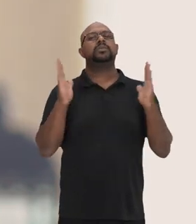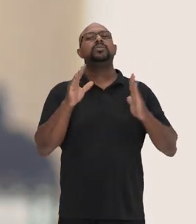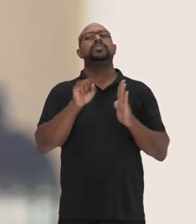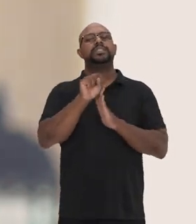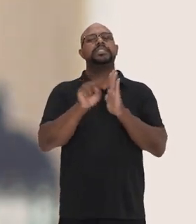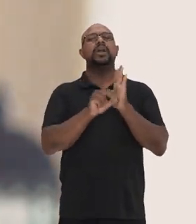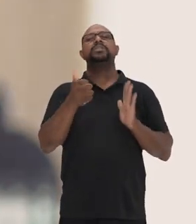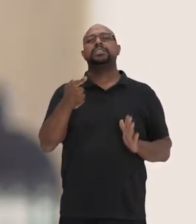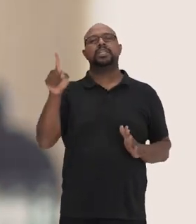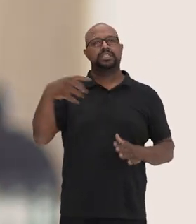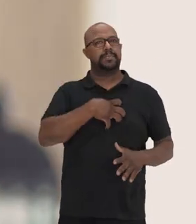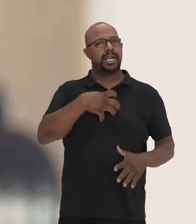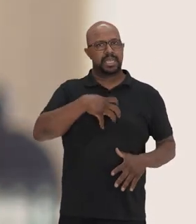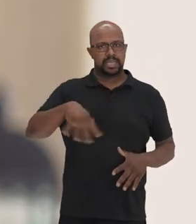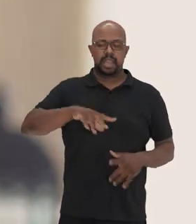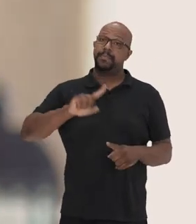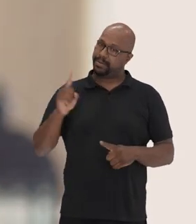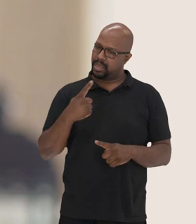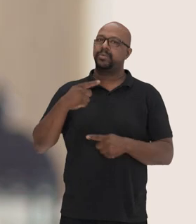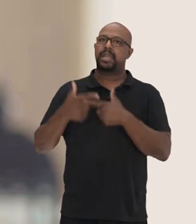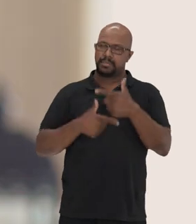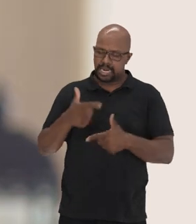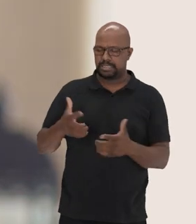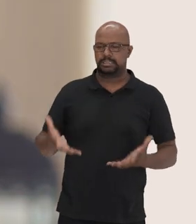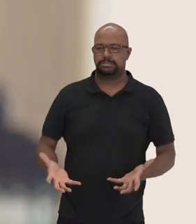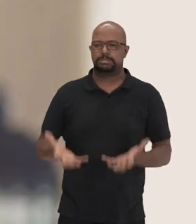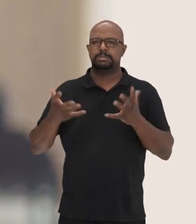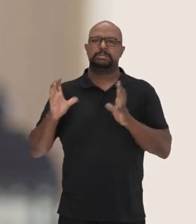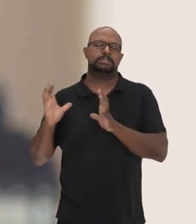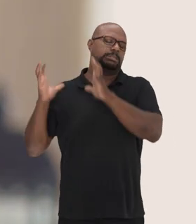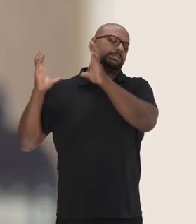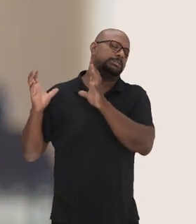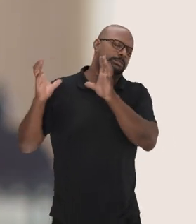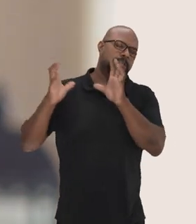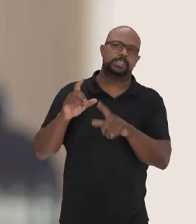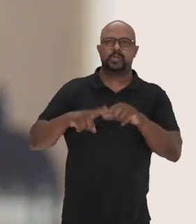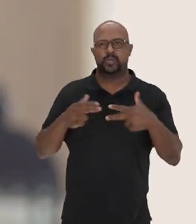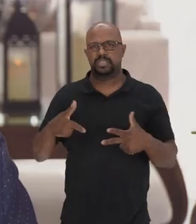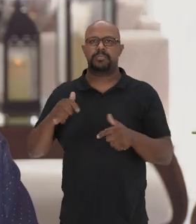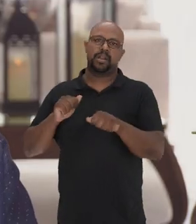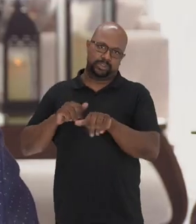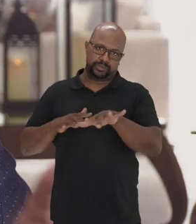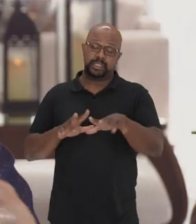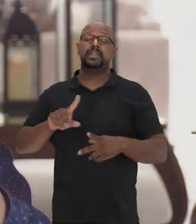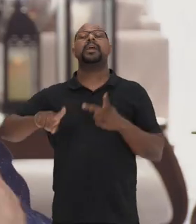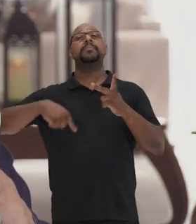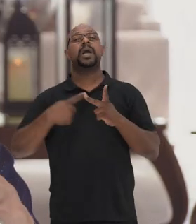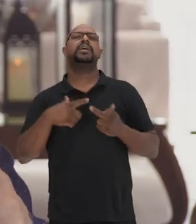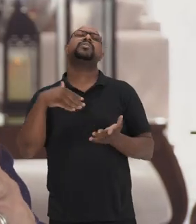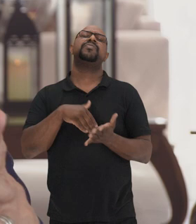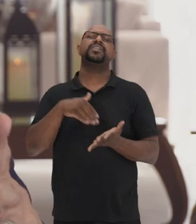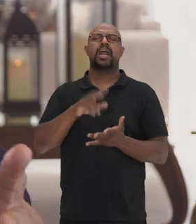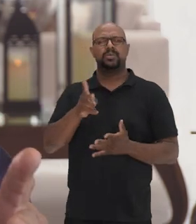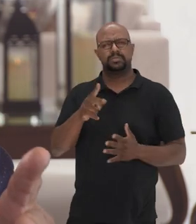na Bahia Primeiro eles participavam trabalhando mesmo carregando armações para desfile essas coisas né mas já no final